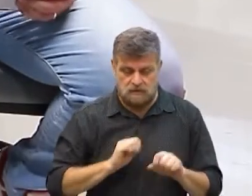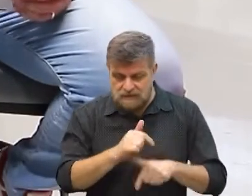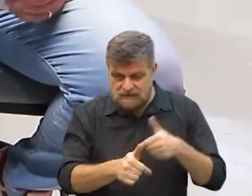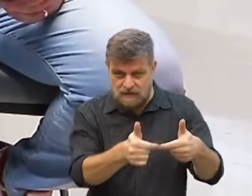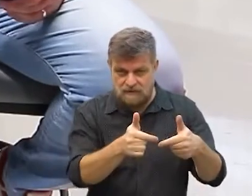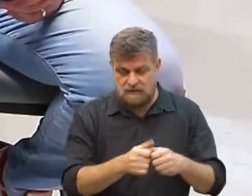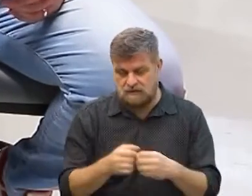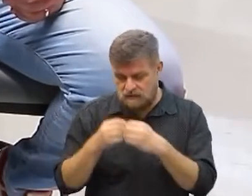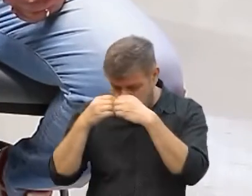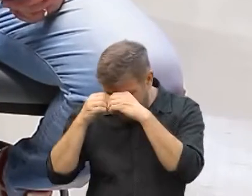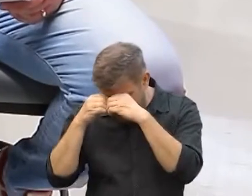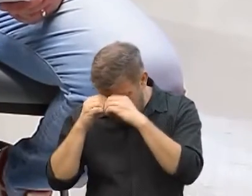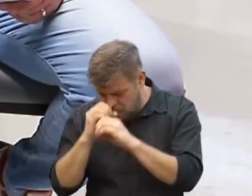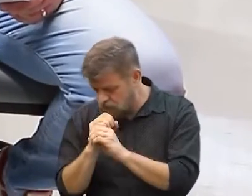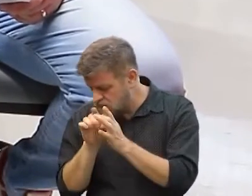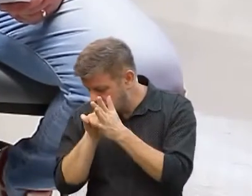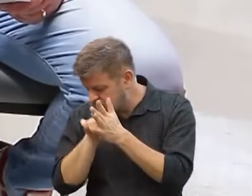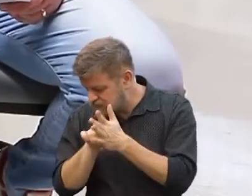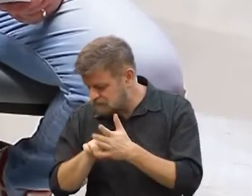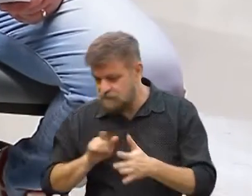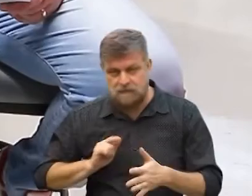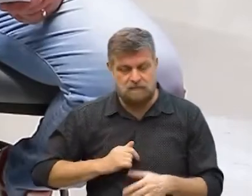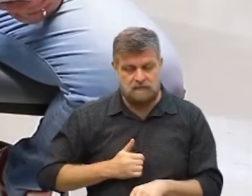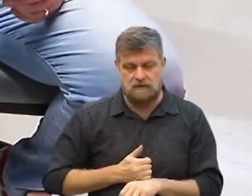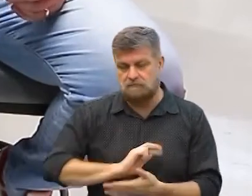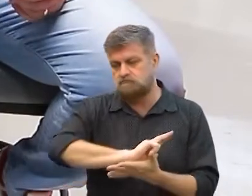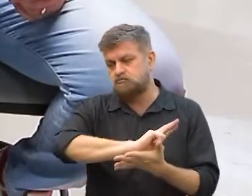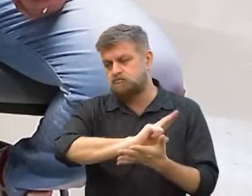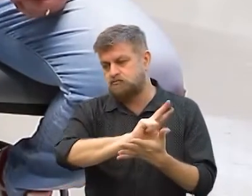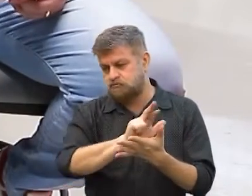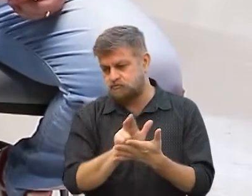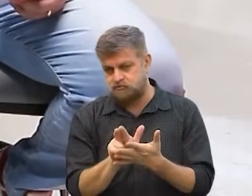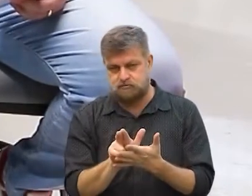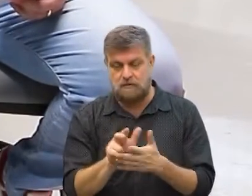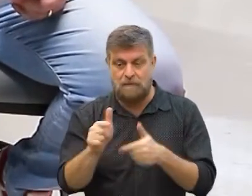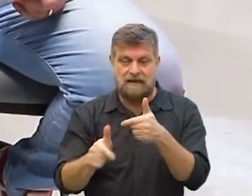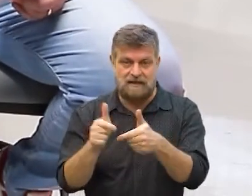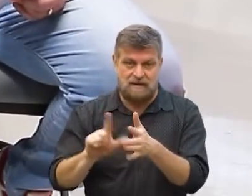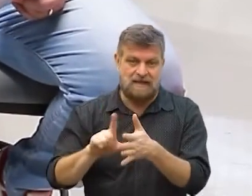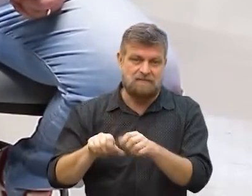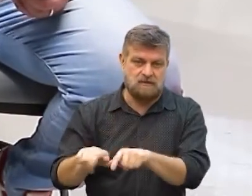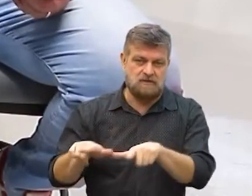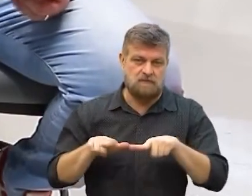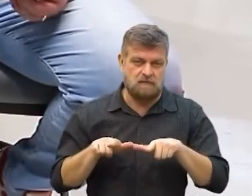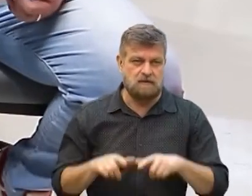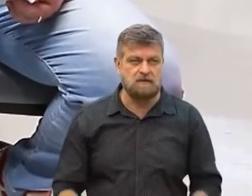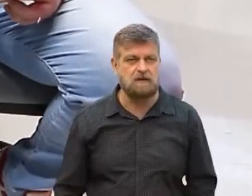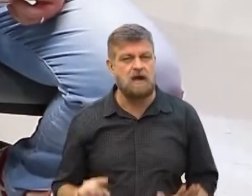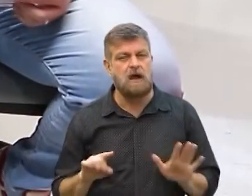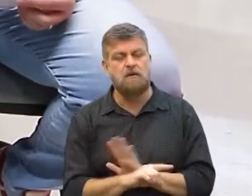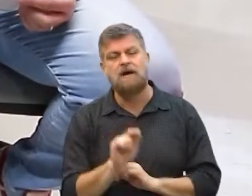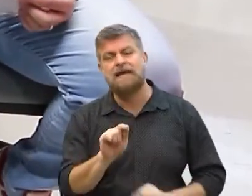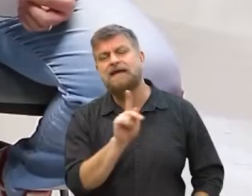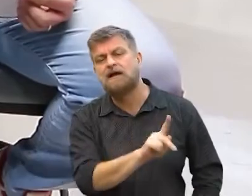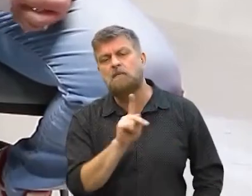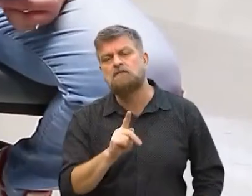trabalhar em laboratórios de pesquisa. Bom, então são várias opções, né, professor Nelson? Tem várias opções para o egresso. Como será formado, como é formado o corpo docente